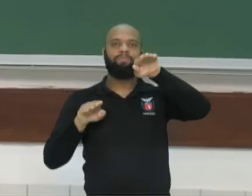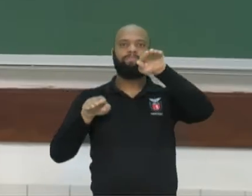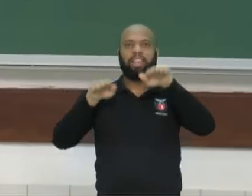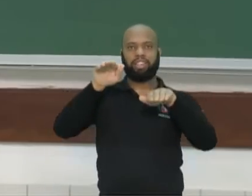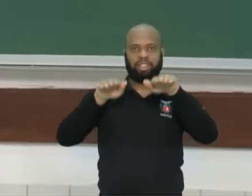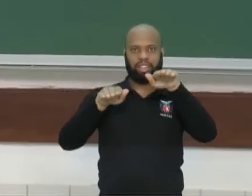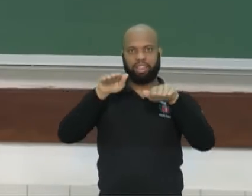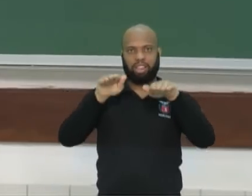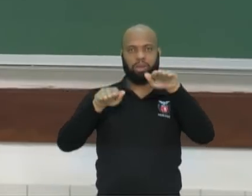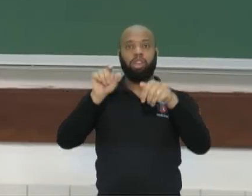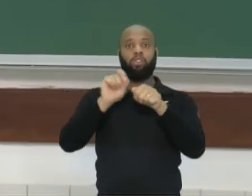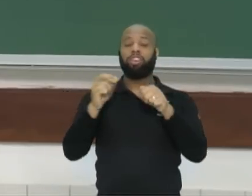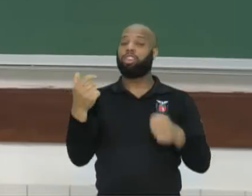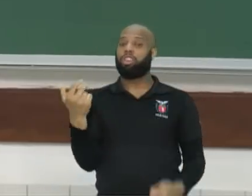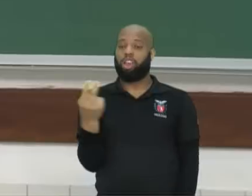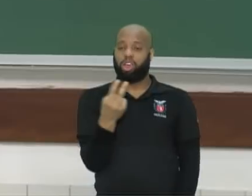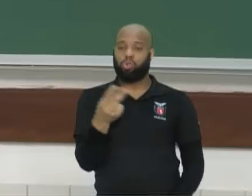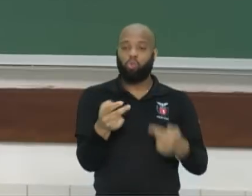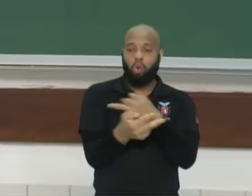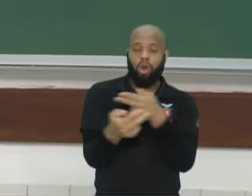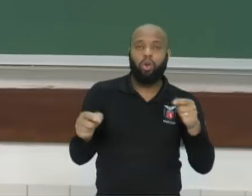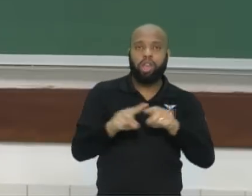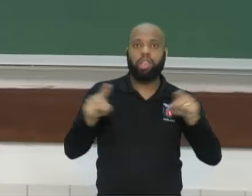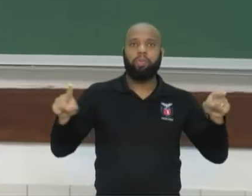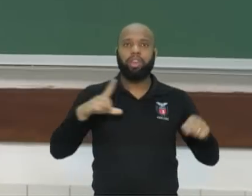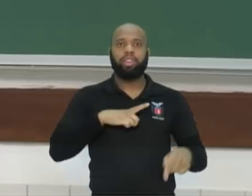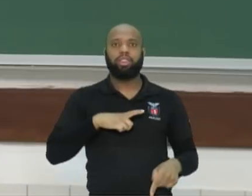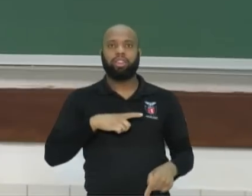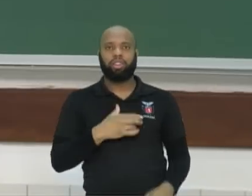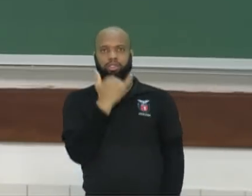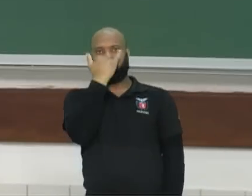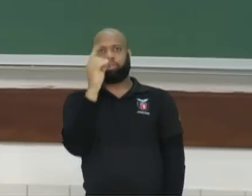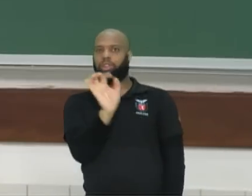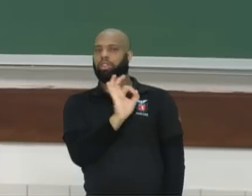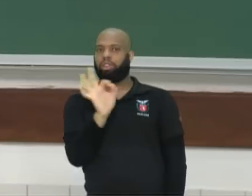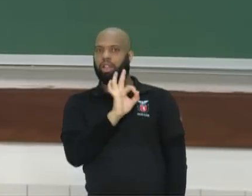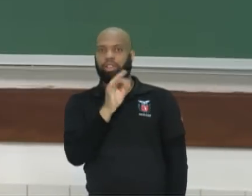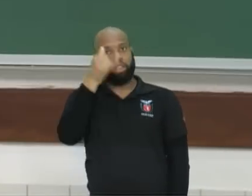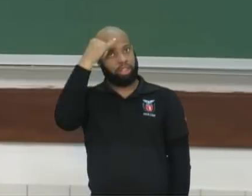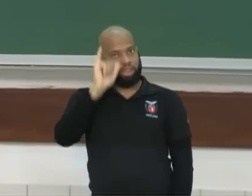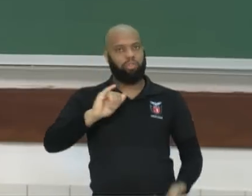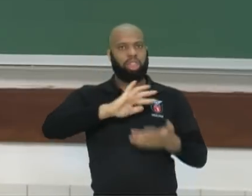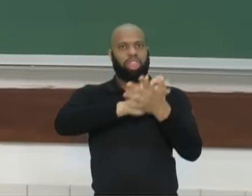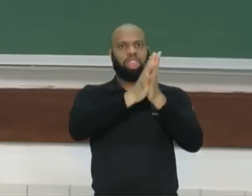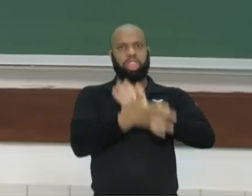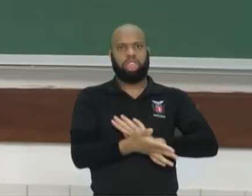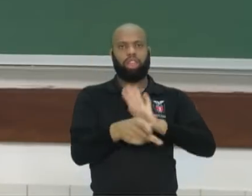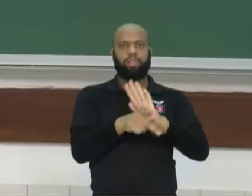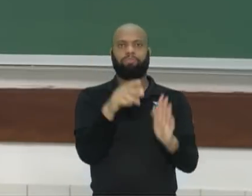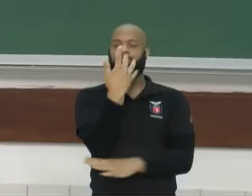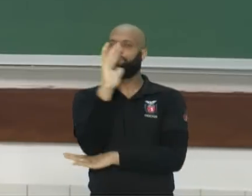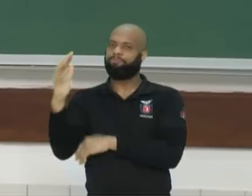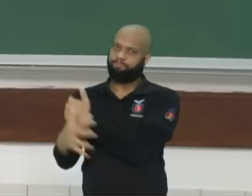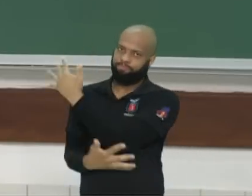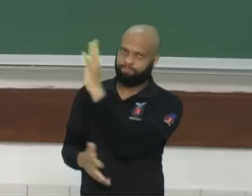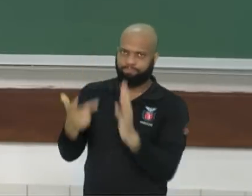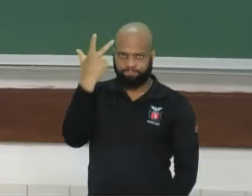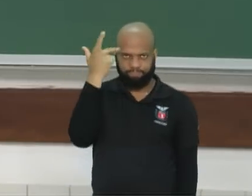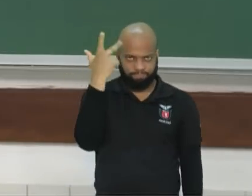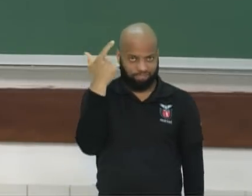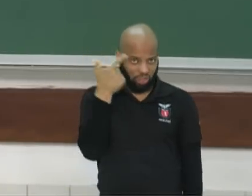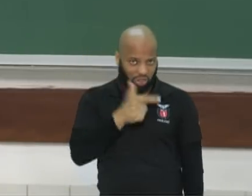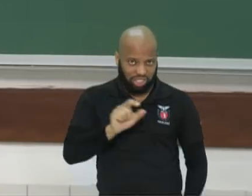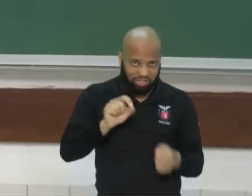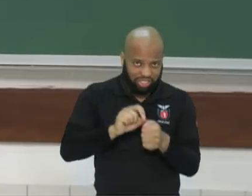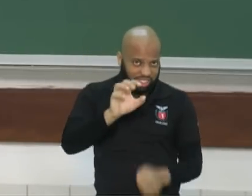coisas possam acontecer sem uma destruição do meio natural. E será que a gente consegue chegar